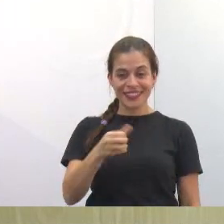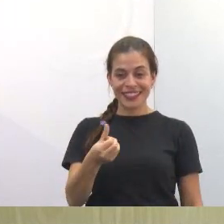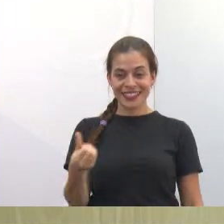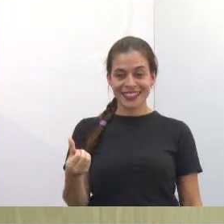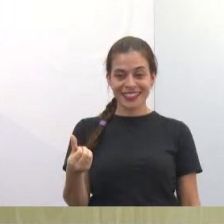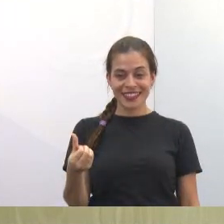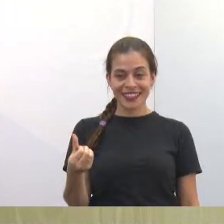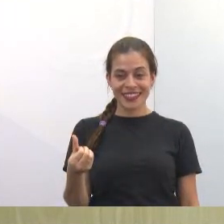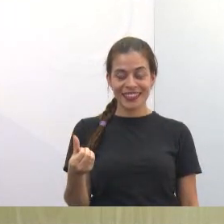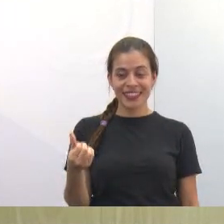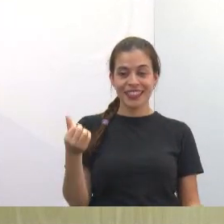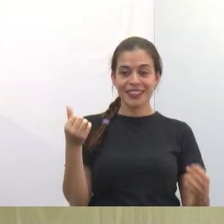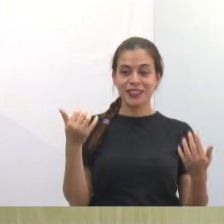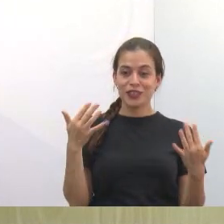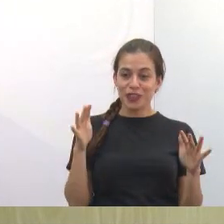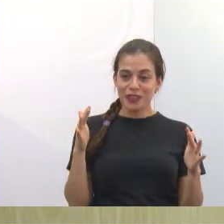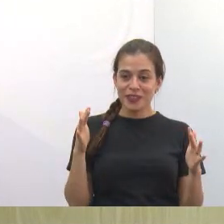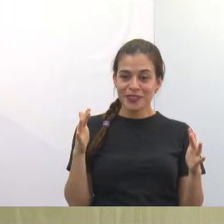566, moção